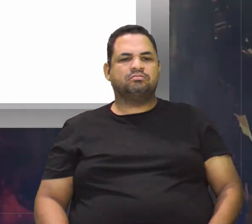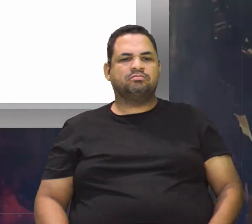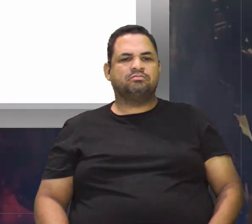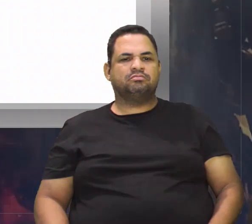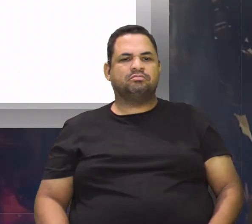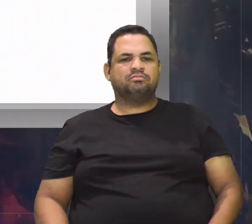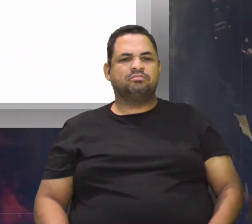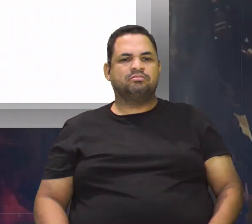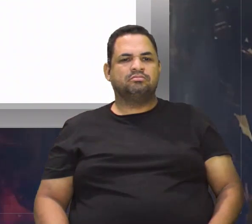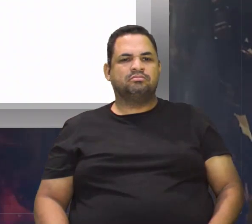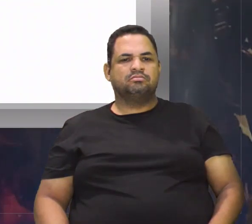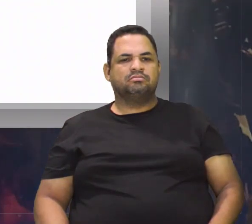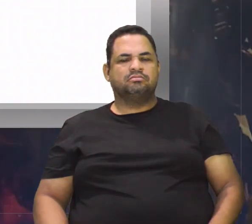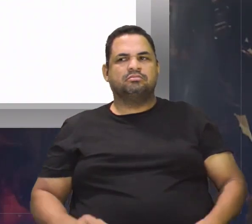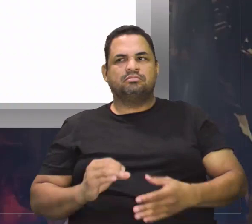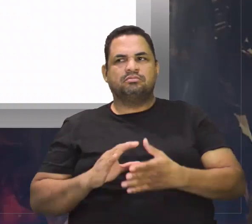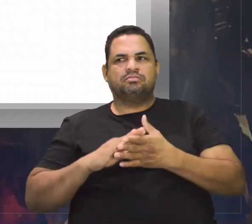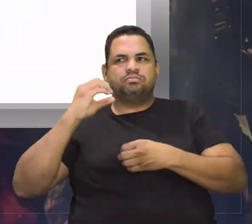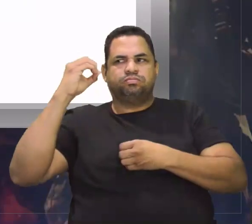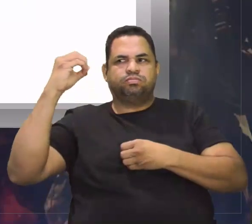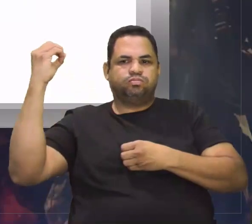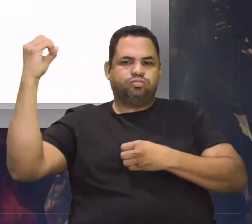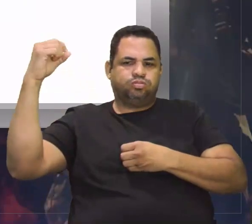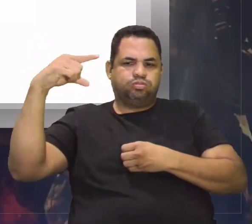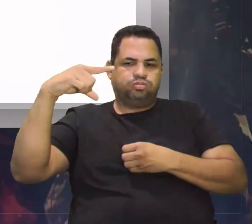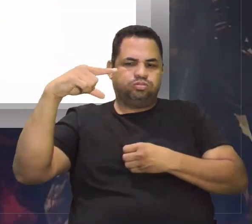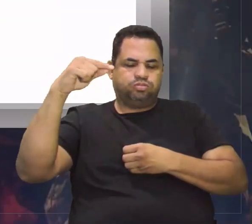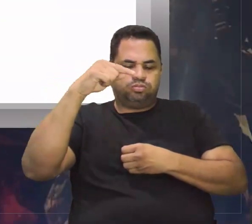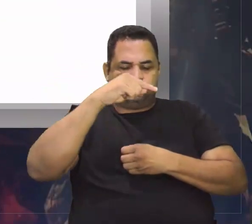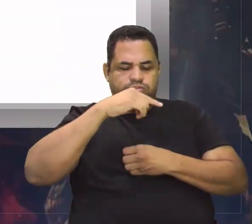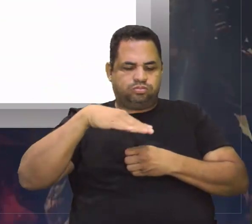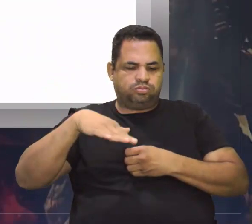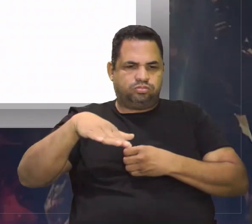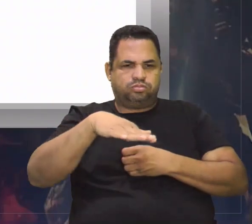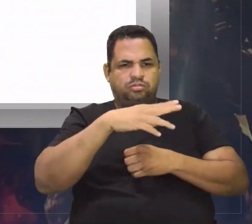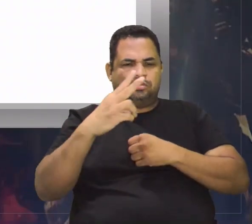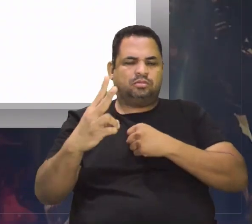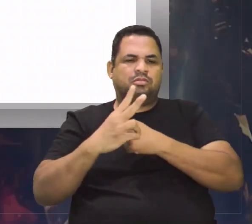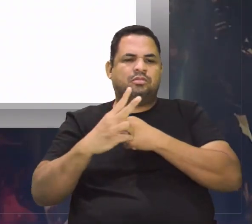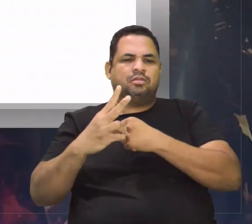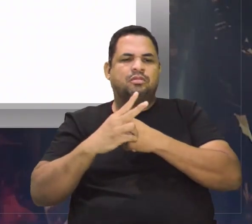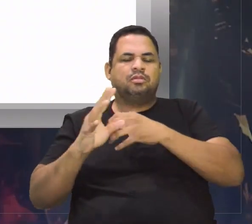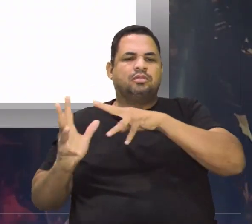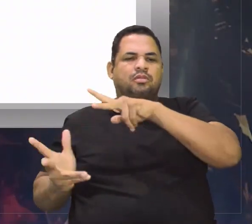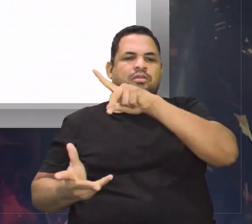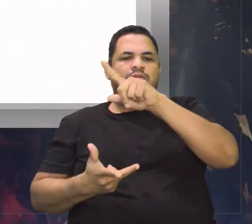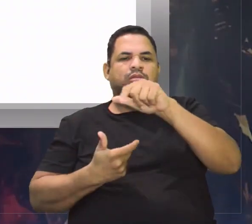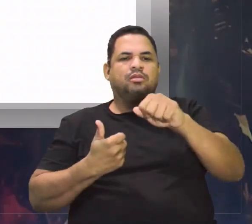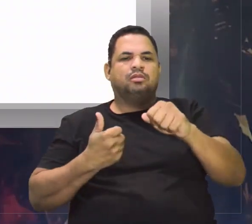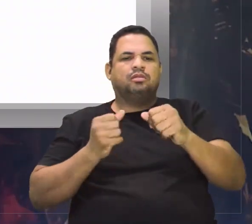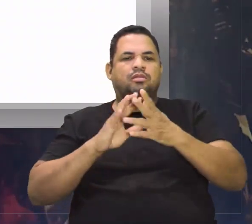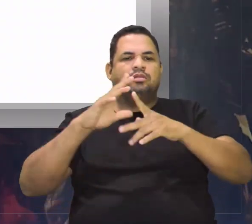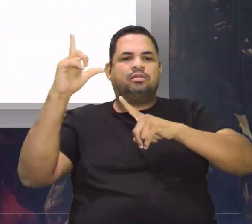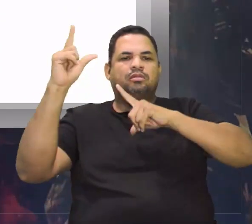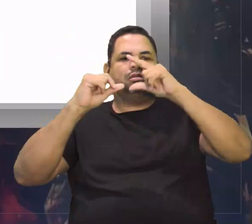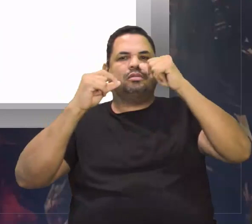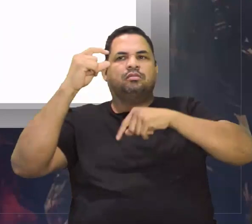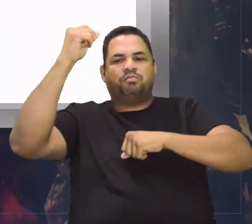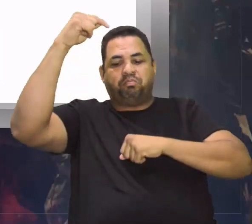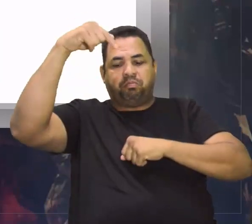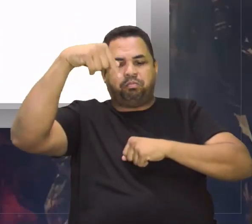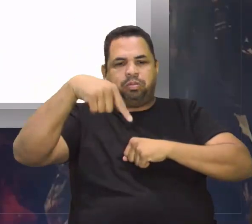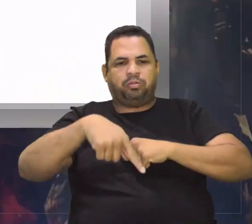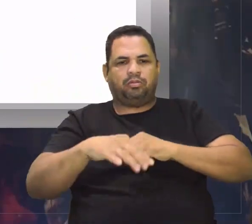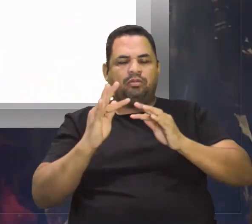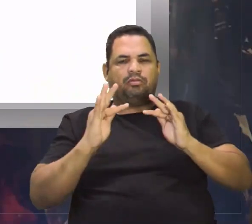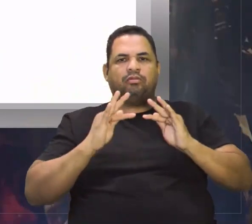um meteorito batendo na camada de proteção da Terra era uma estrela caindo e era o fim